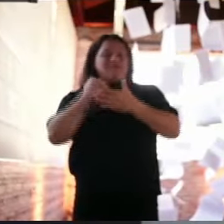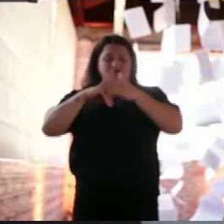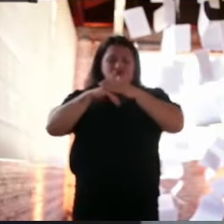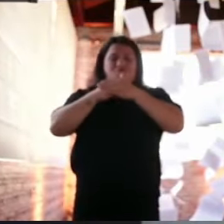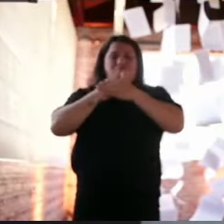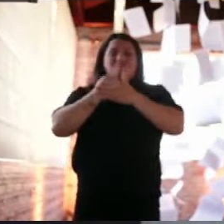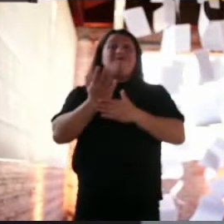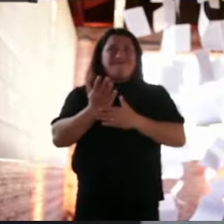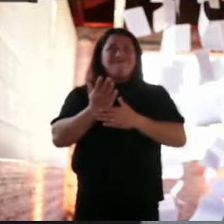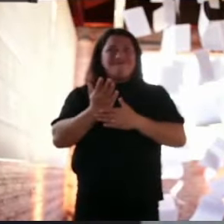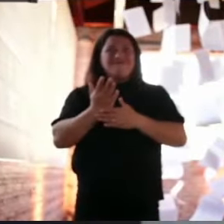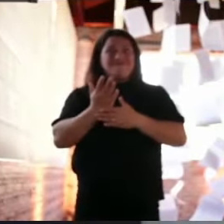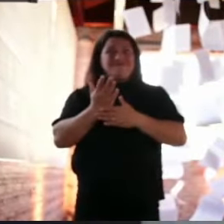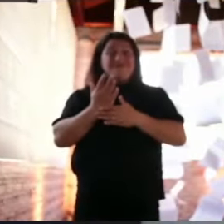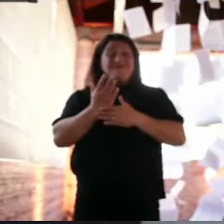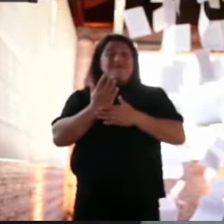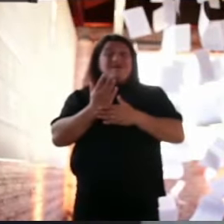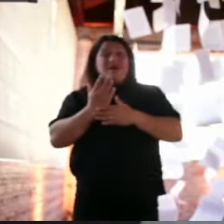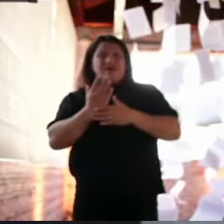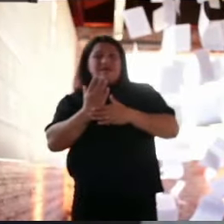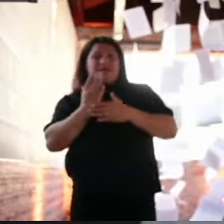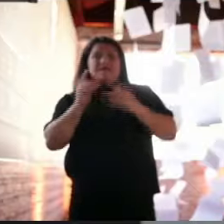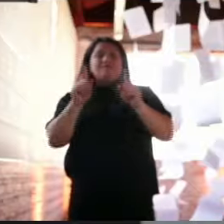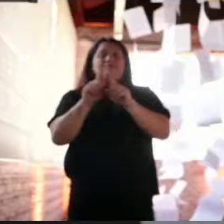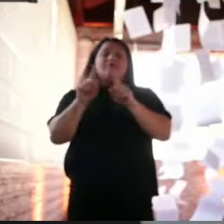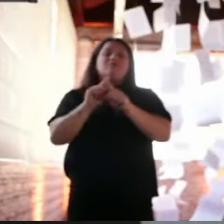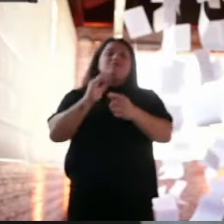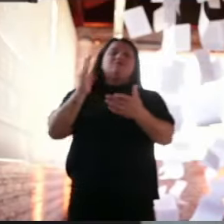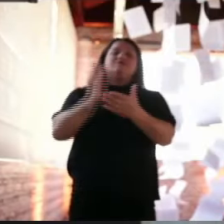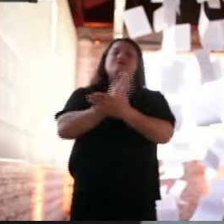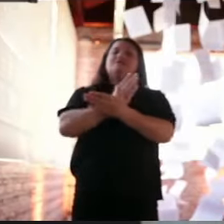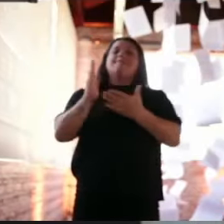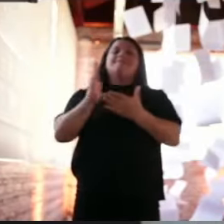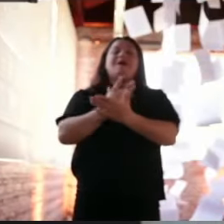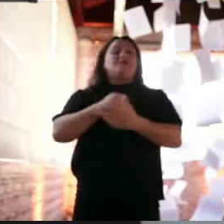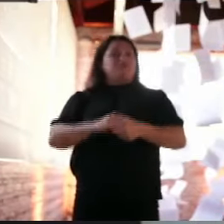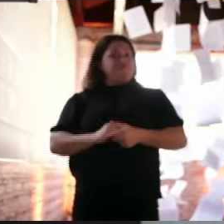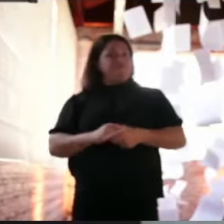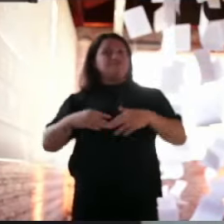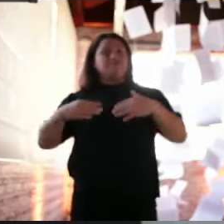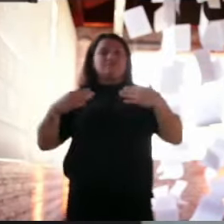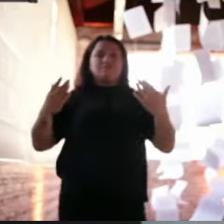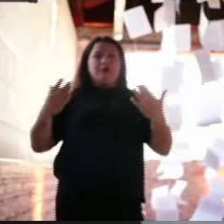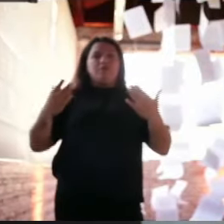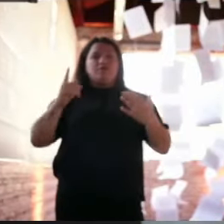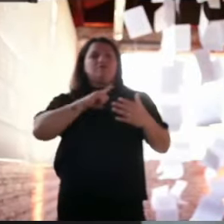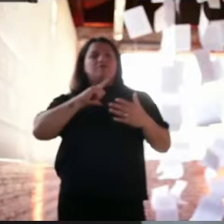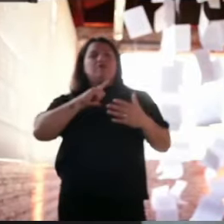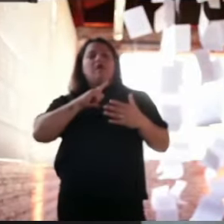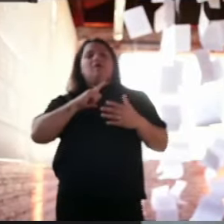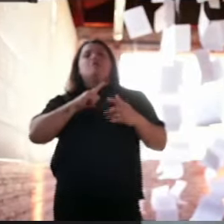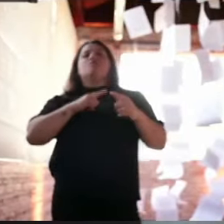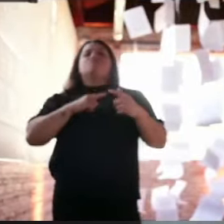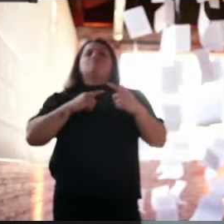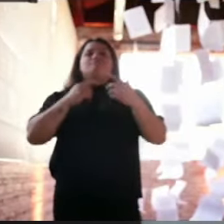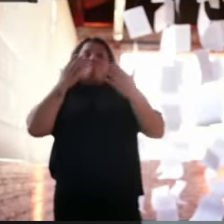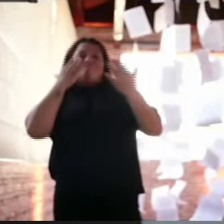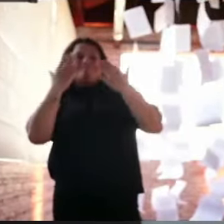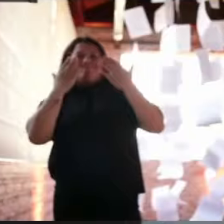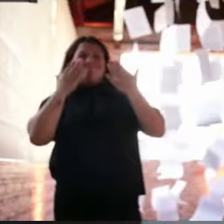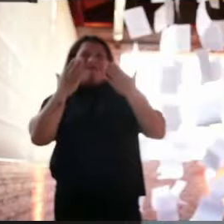né aquilo que está partido aquilo que se separou Então você vai ter um trabalho psíquico que eu chamo de uma volta mais